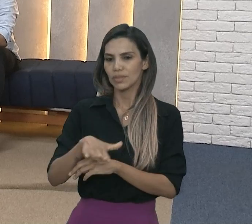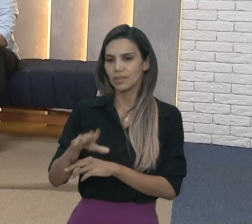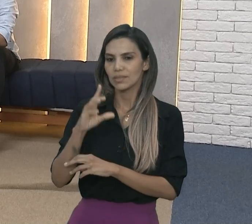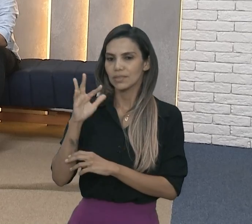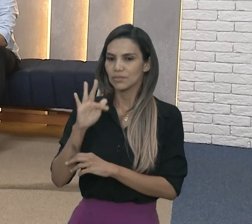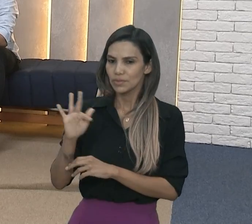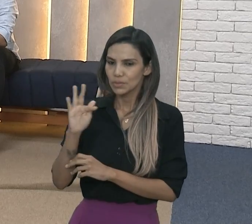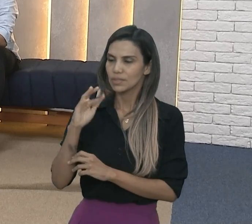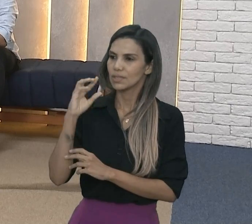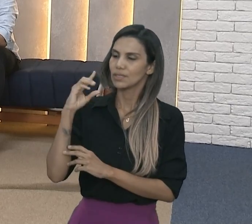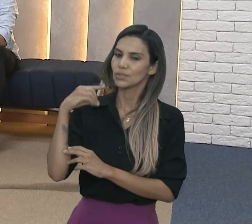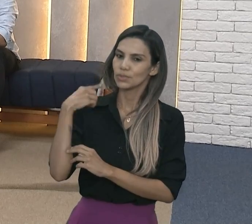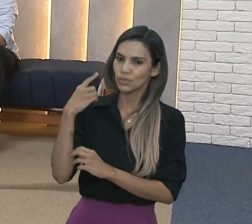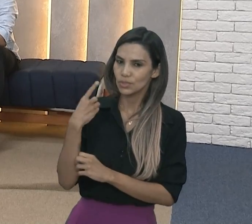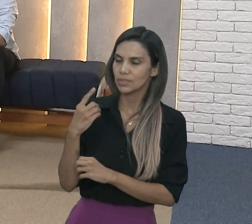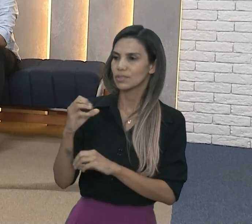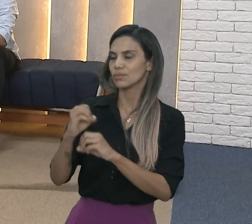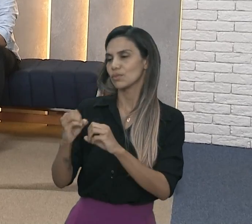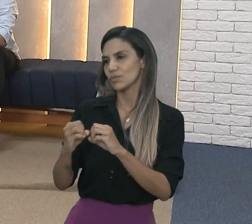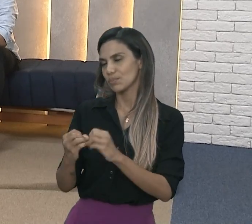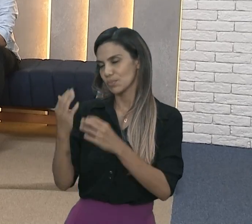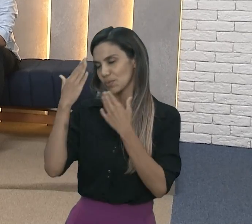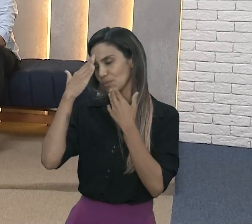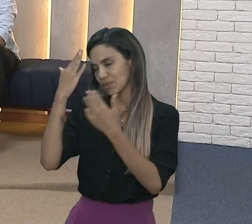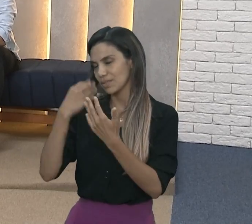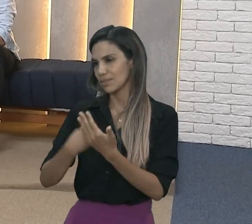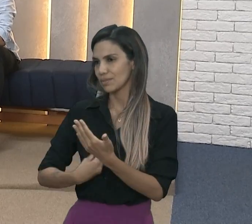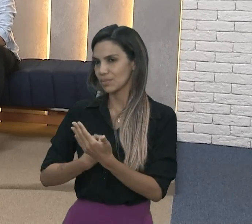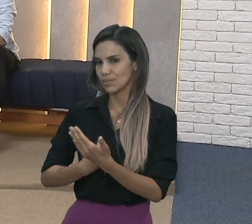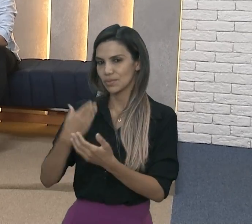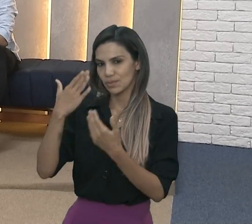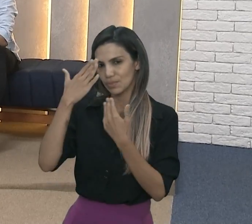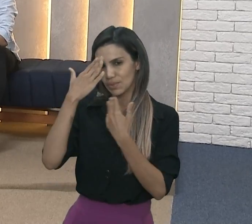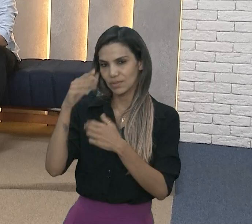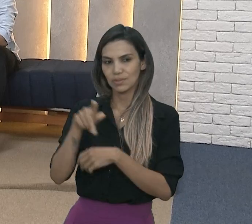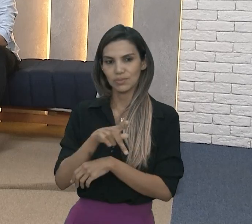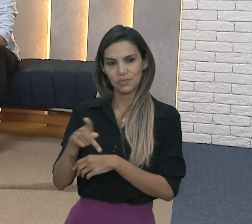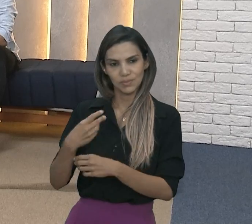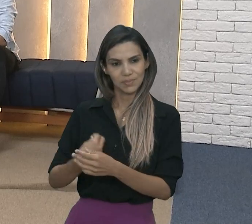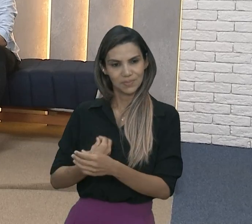Federal de Goiás, para a UFG. Quero aqui agradecer, então. Muito obrigado, professor, pela